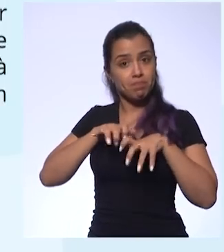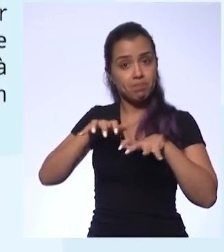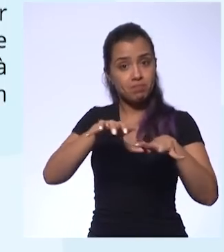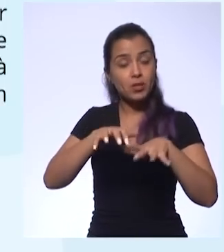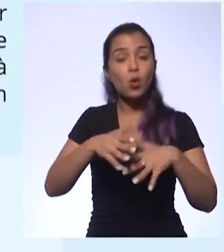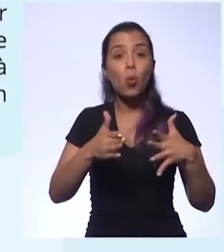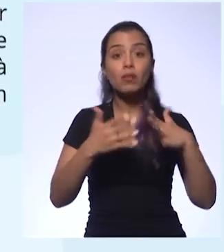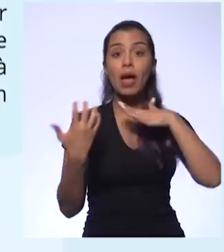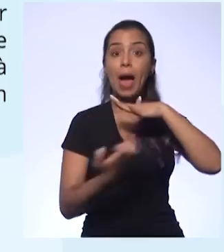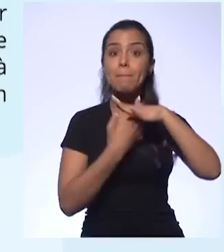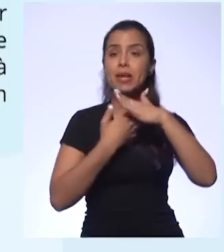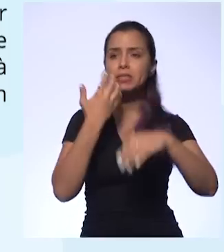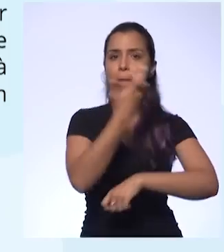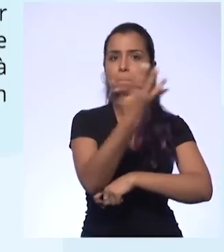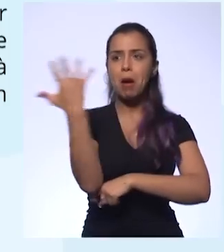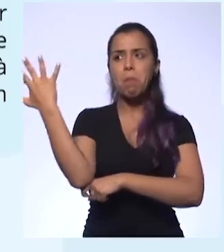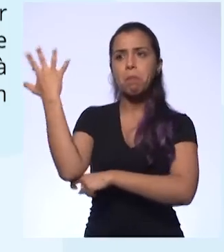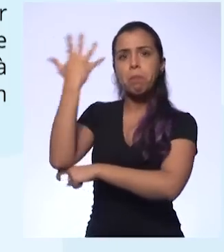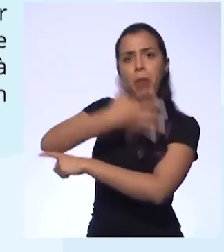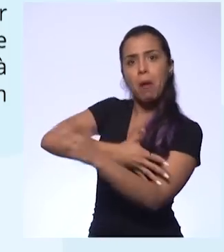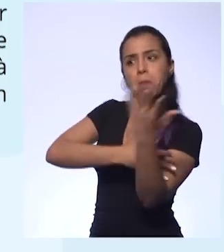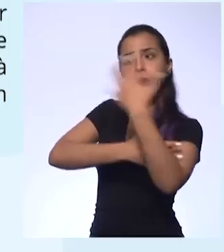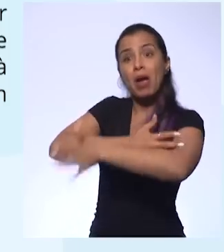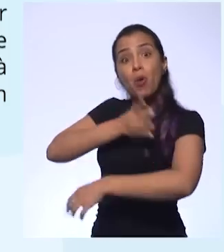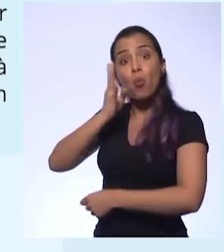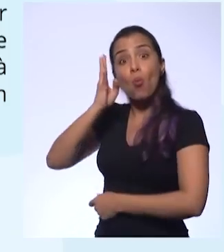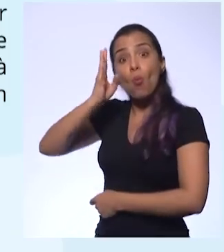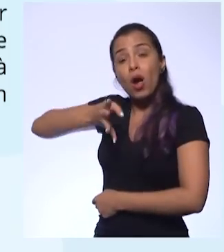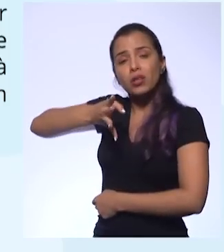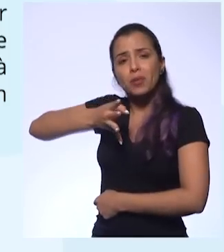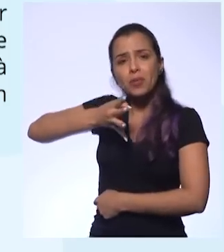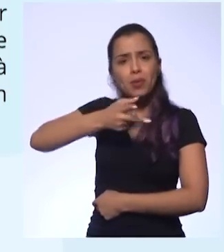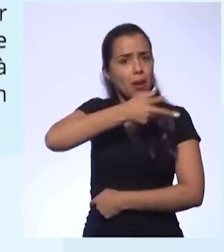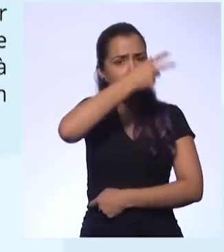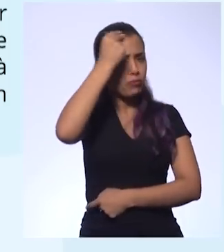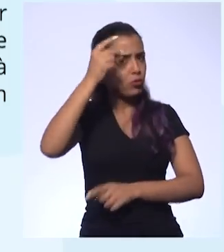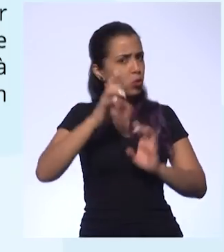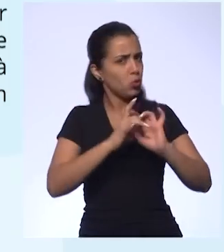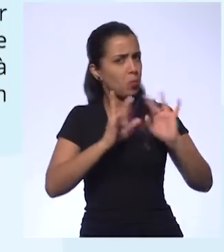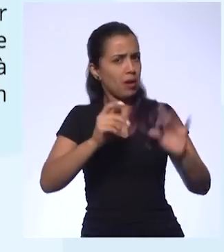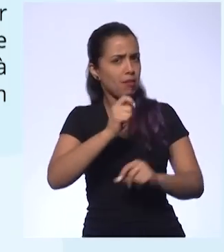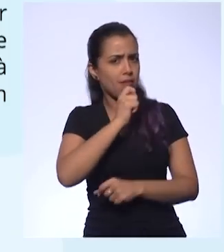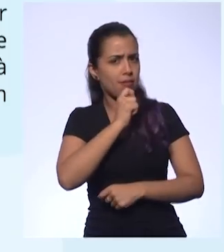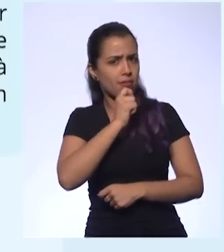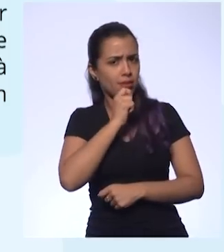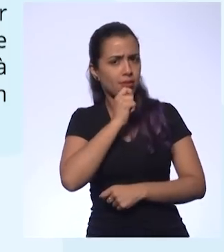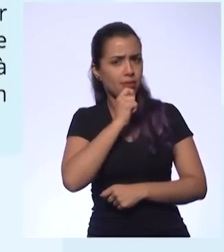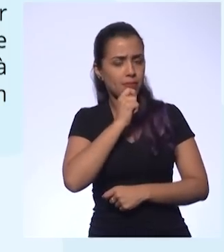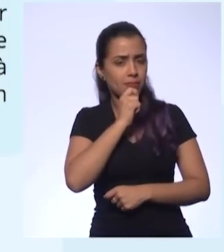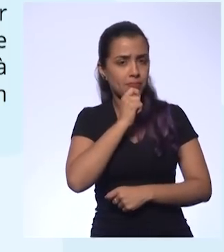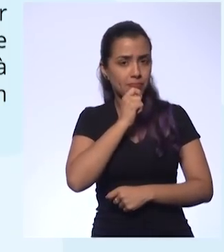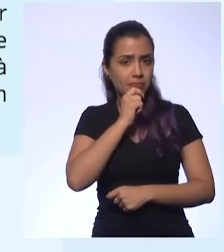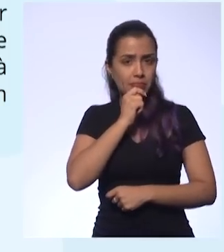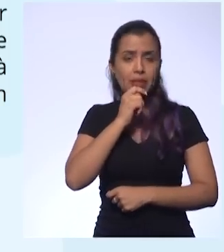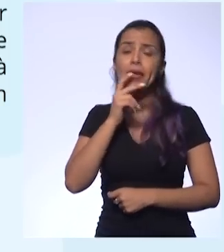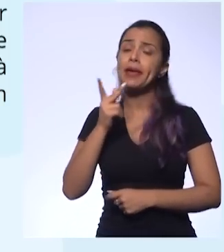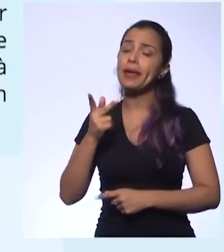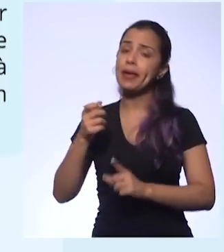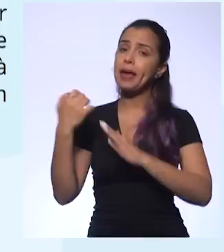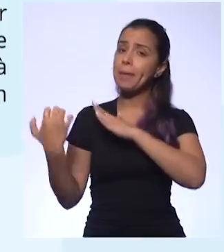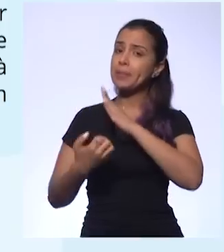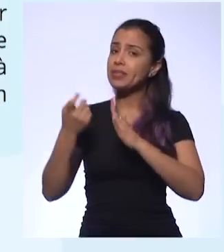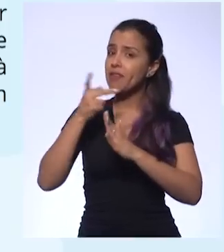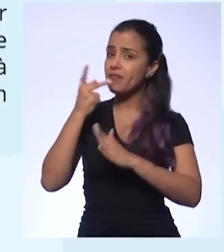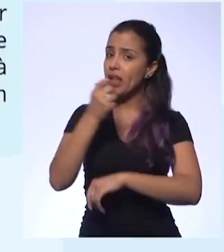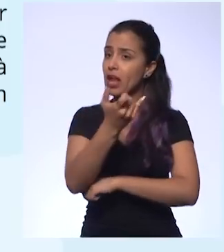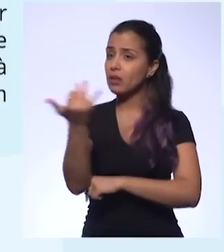cortar 4.000 árvores sem a autorização da prefeitura, ainda que ela argumente que derrubou um número muito menor e